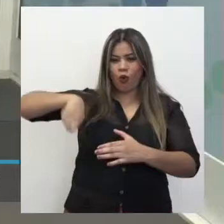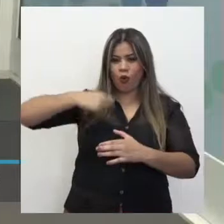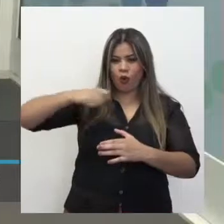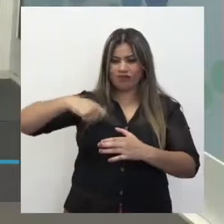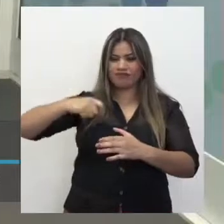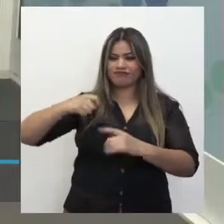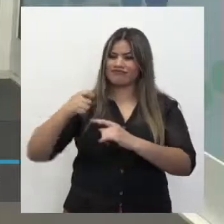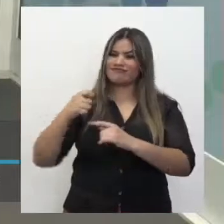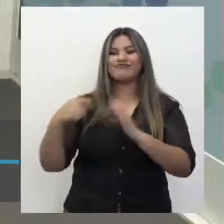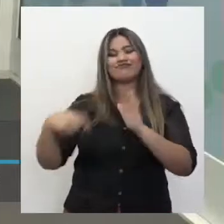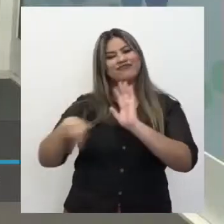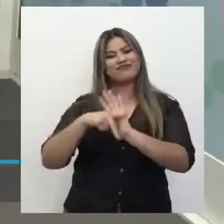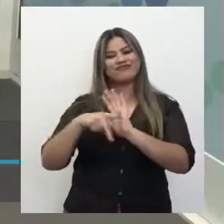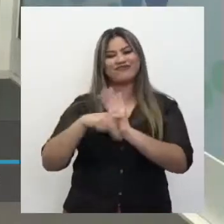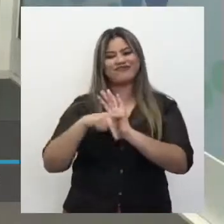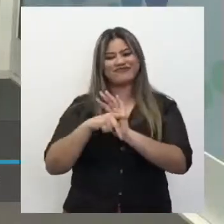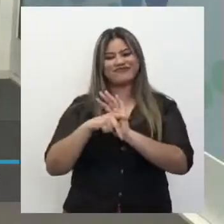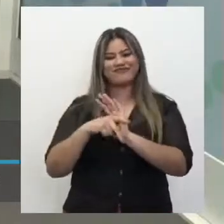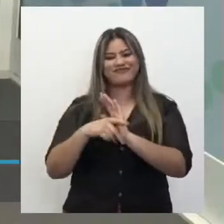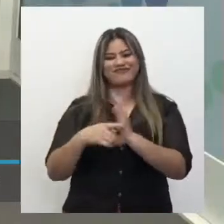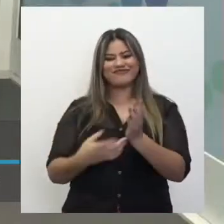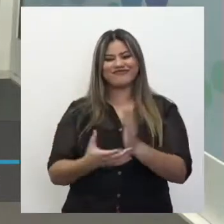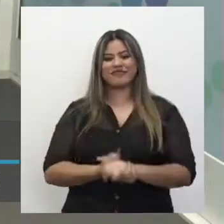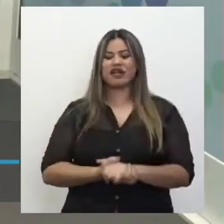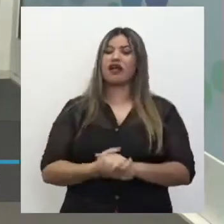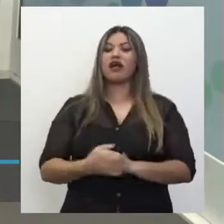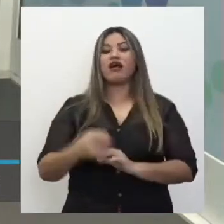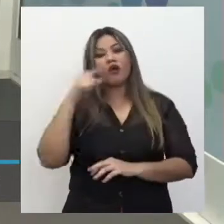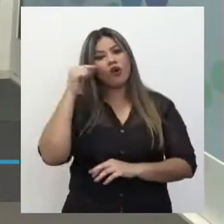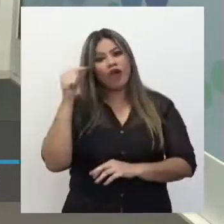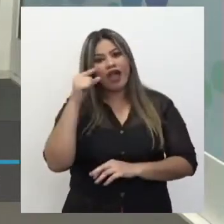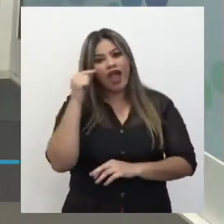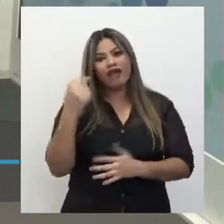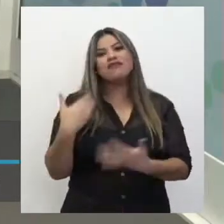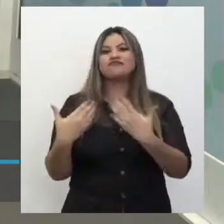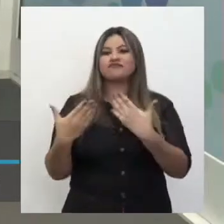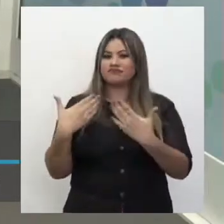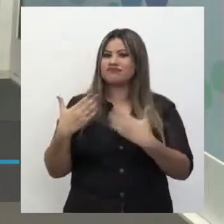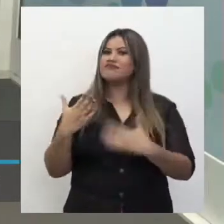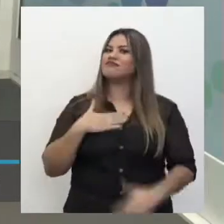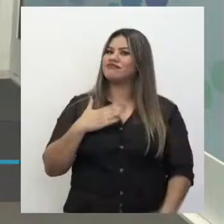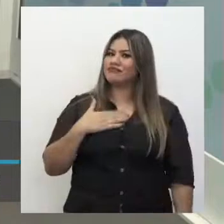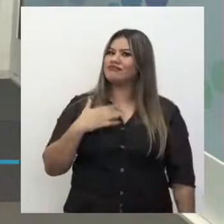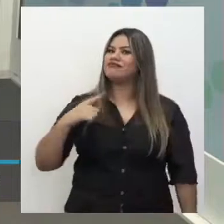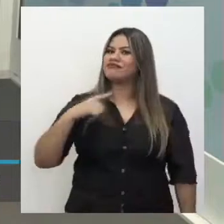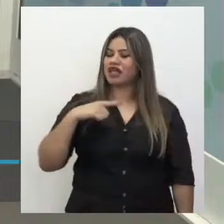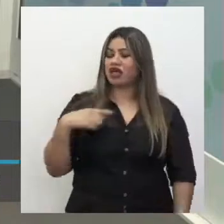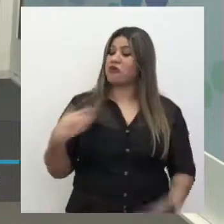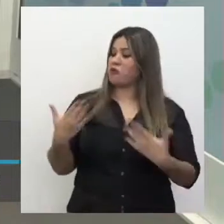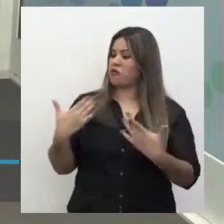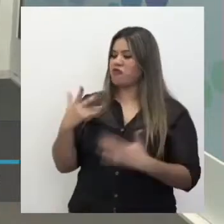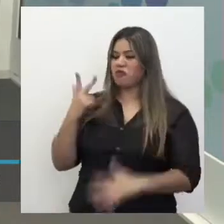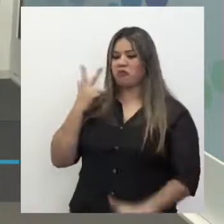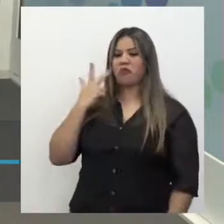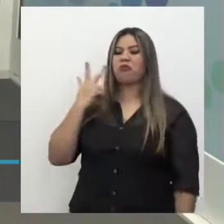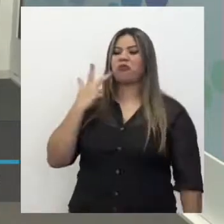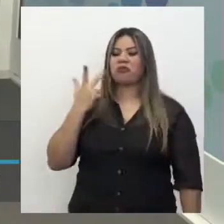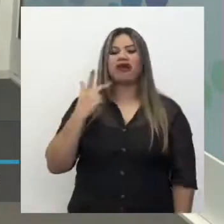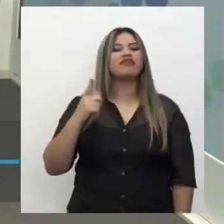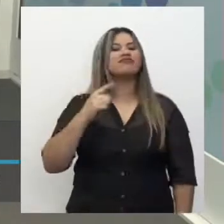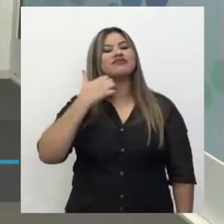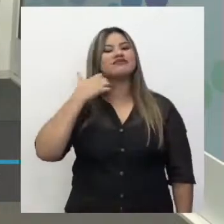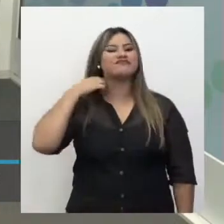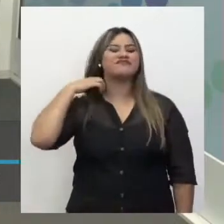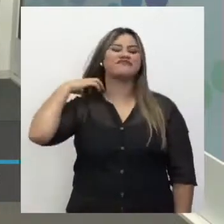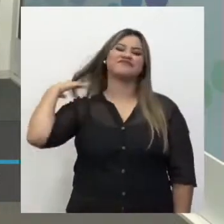de pau. A colher de Mas, pau Deia, também. o meu gato fala para mim. Converso com ele normalmente. Então, a